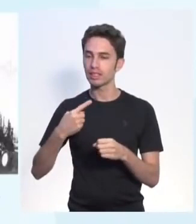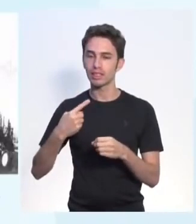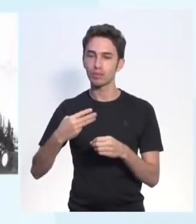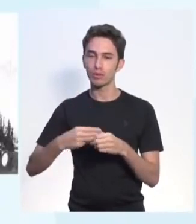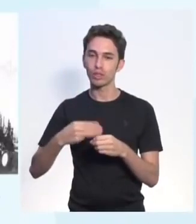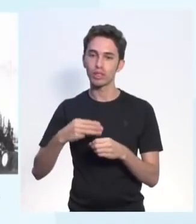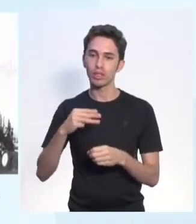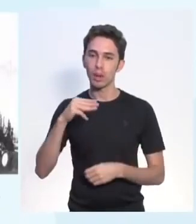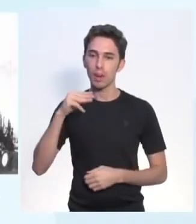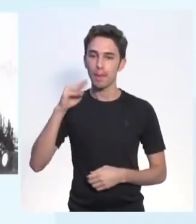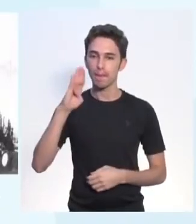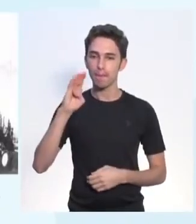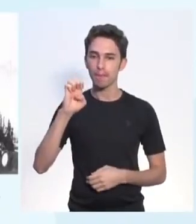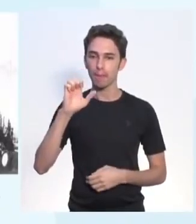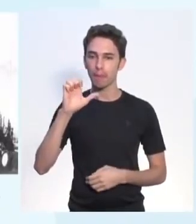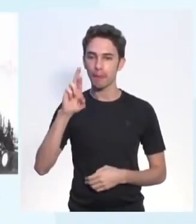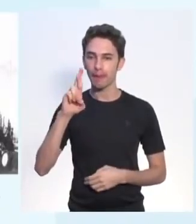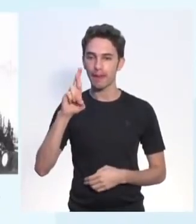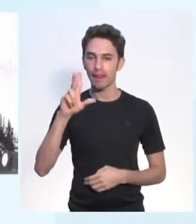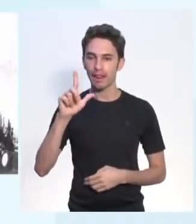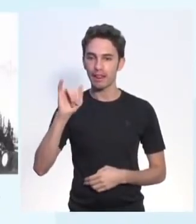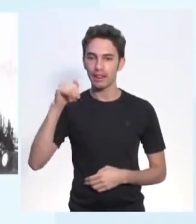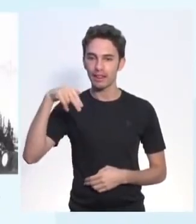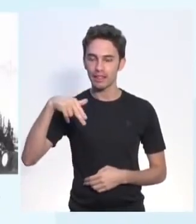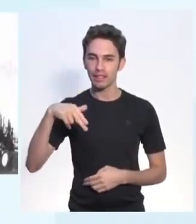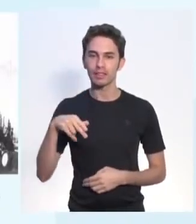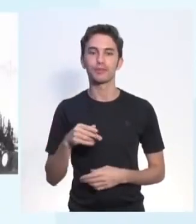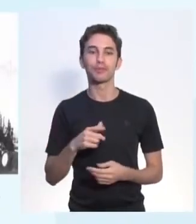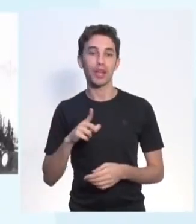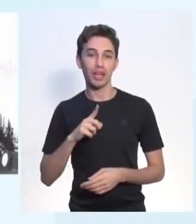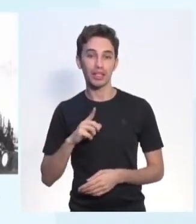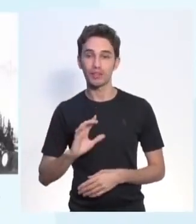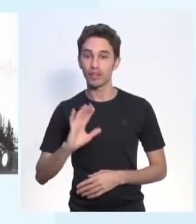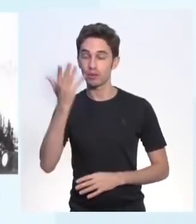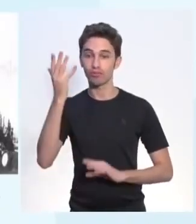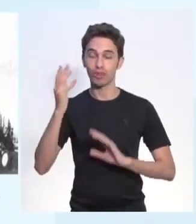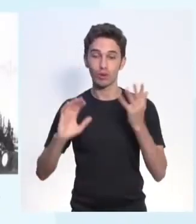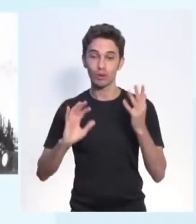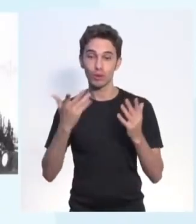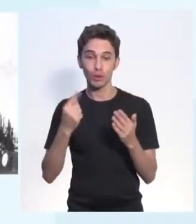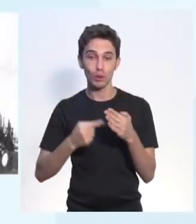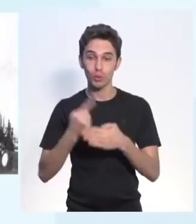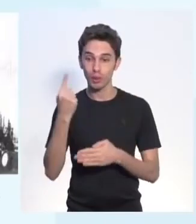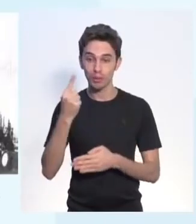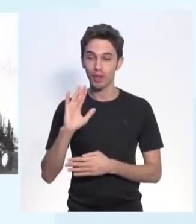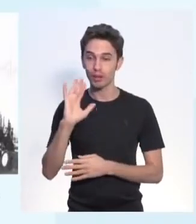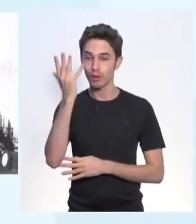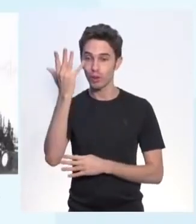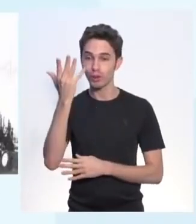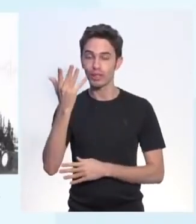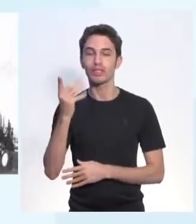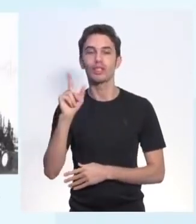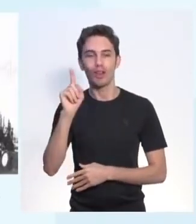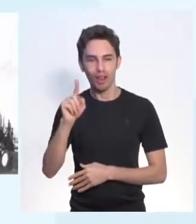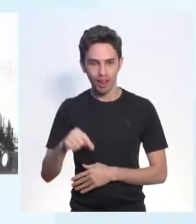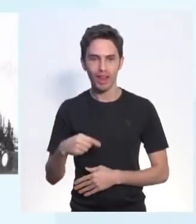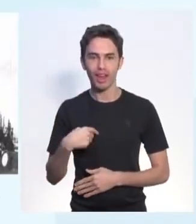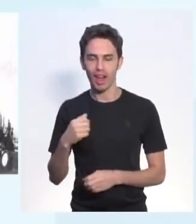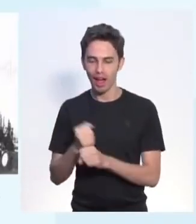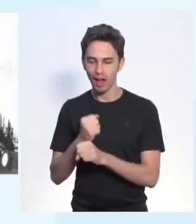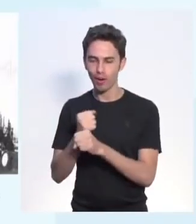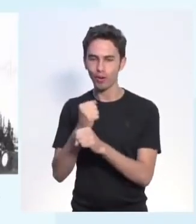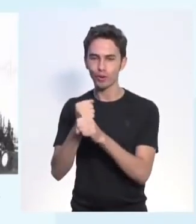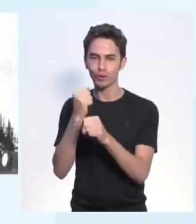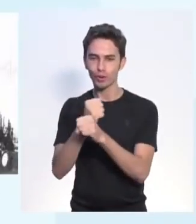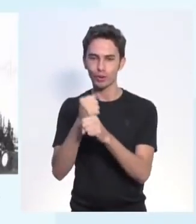1961. Então, como os primeiros desdobramentos aí, nós vamos ter aí a